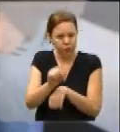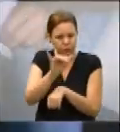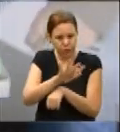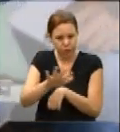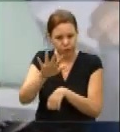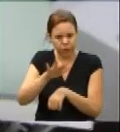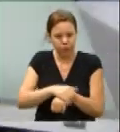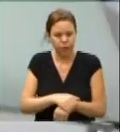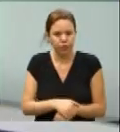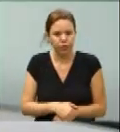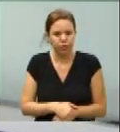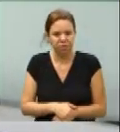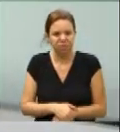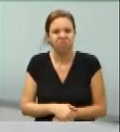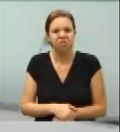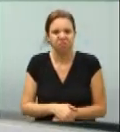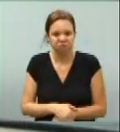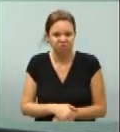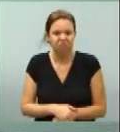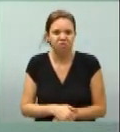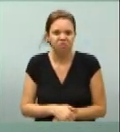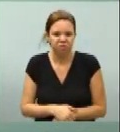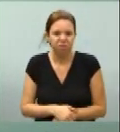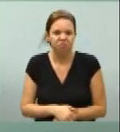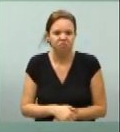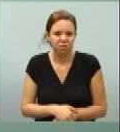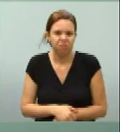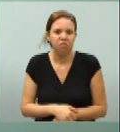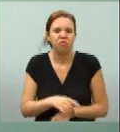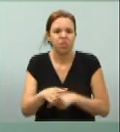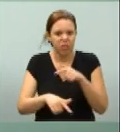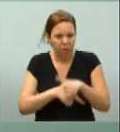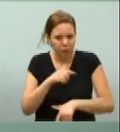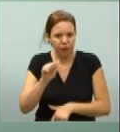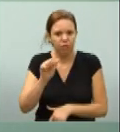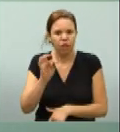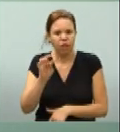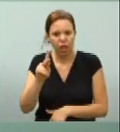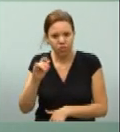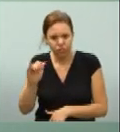imagem. Olha só como é que ficou o trabalho do Átila.